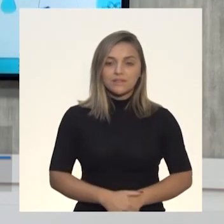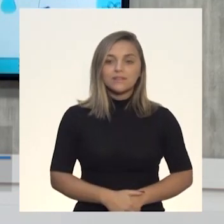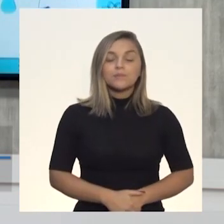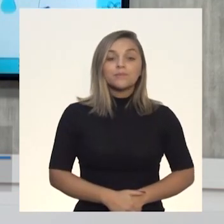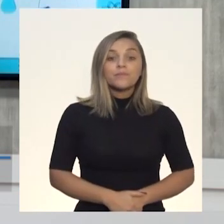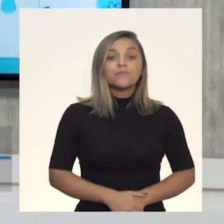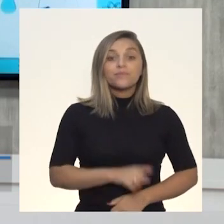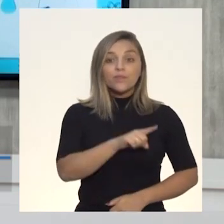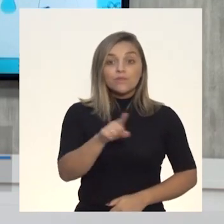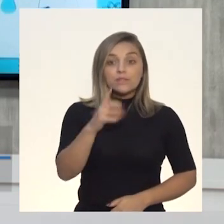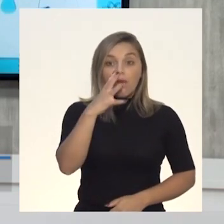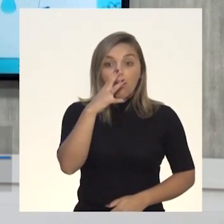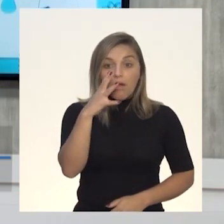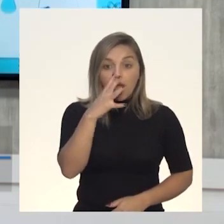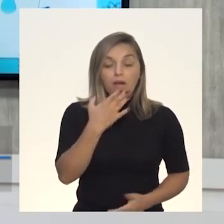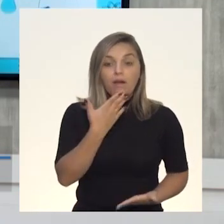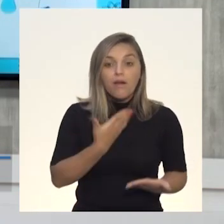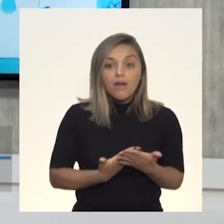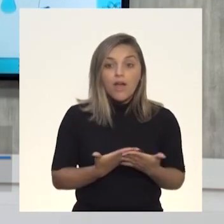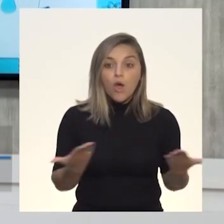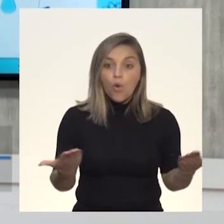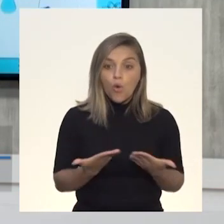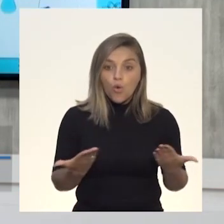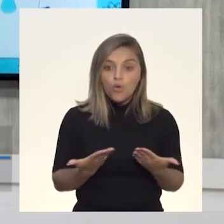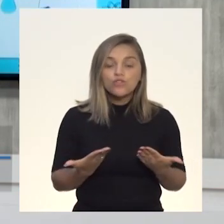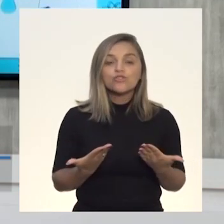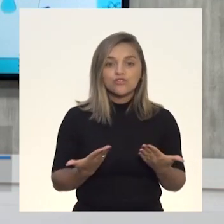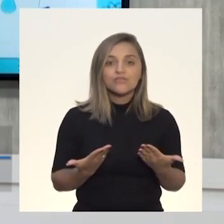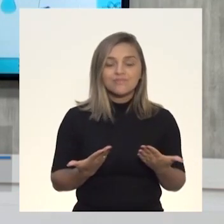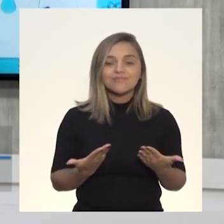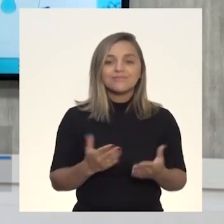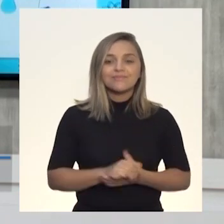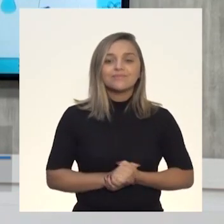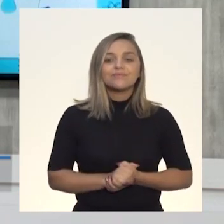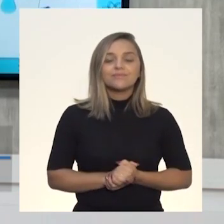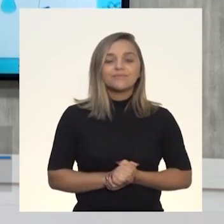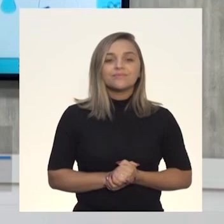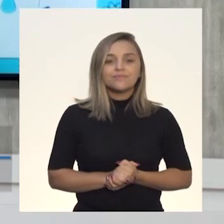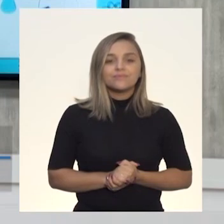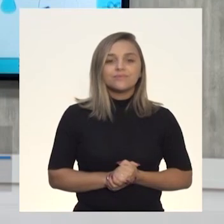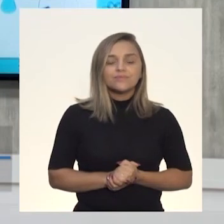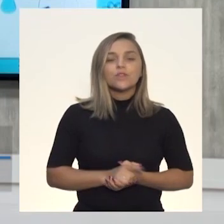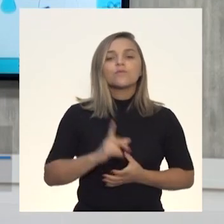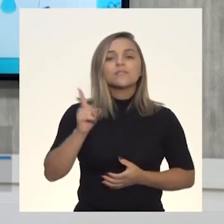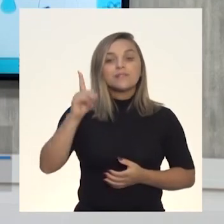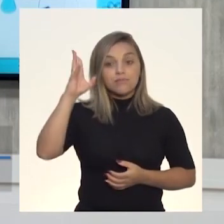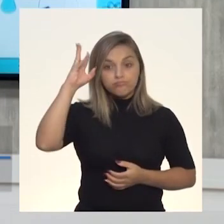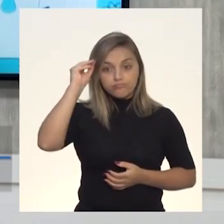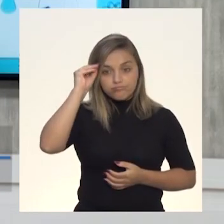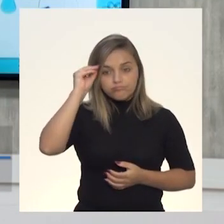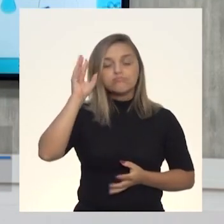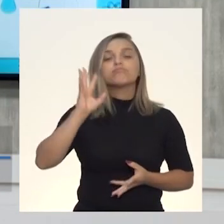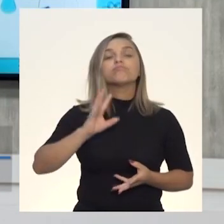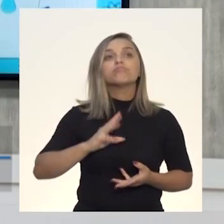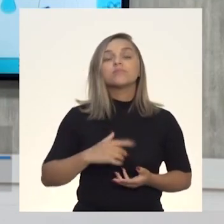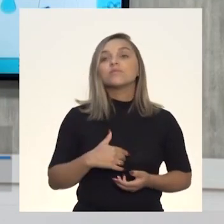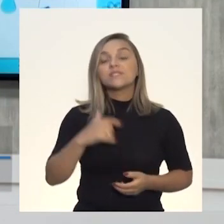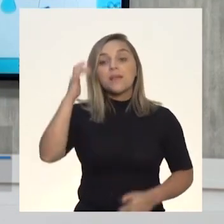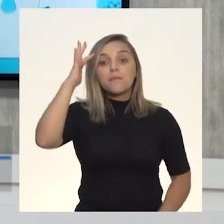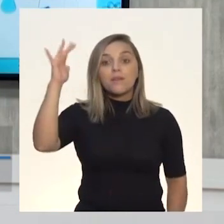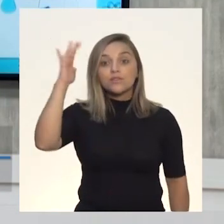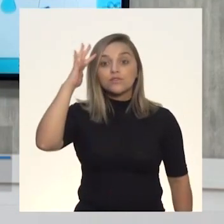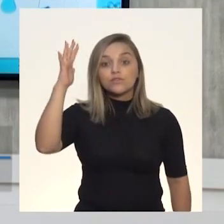você é indignado com uma situação atual, seja ela qual for, né? Então você idealiza entrar para a faculdade, mudar